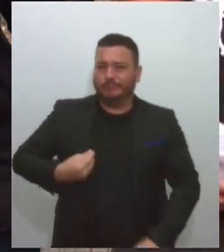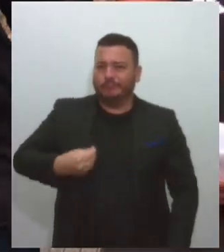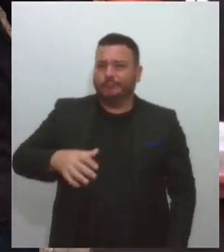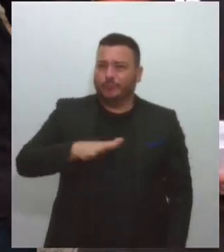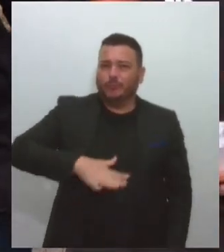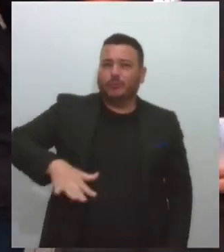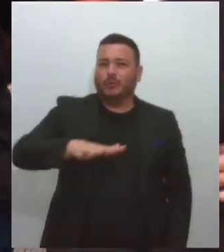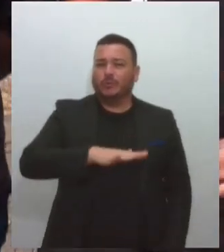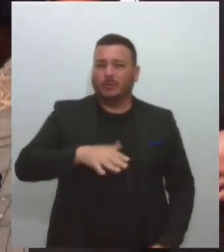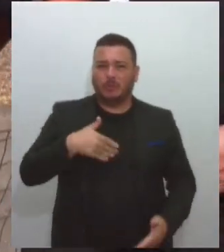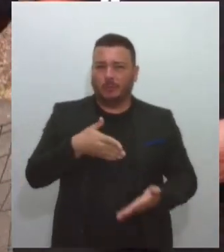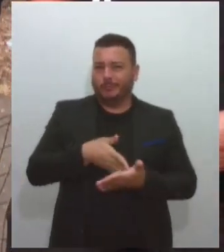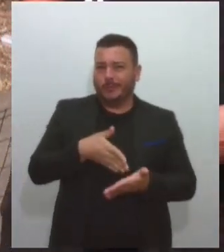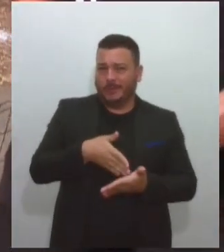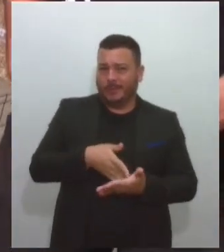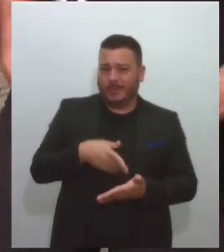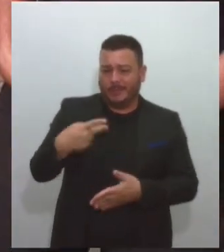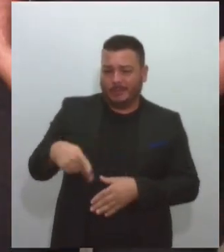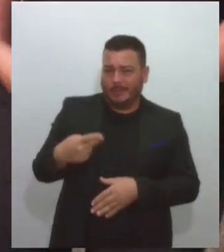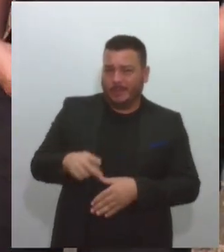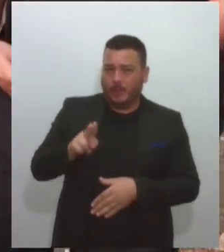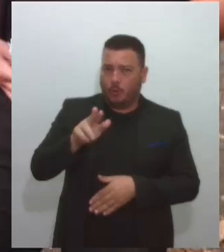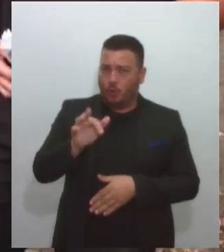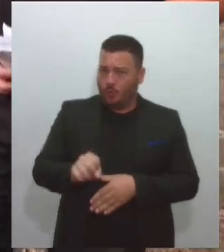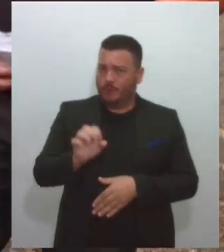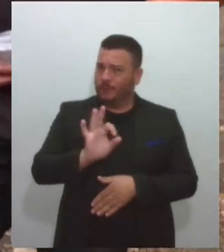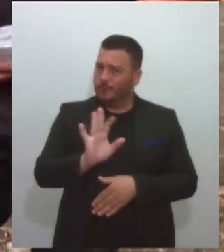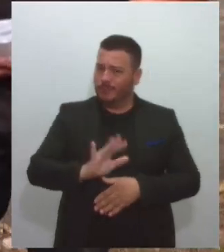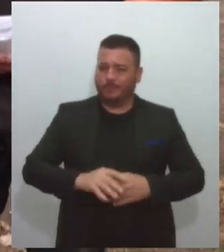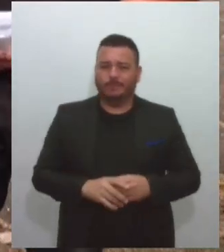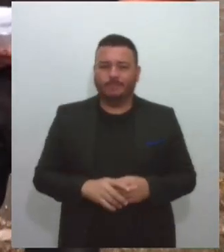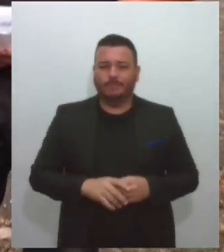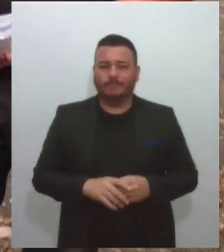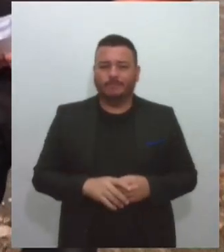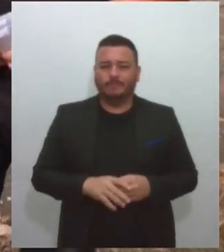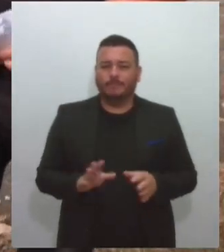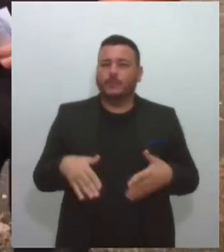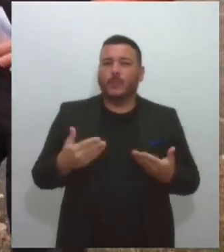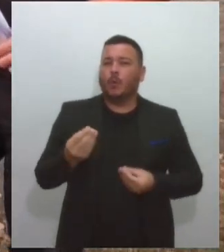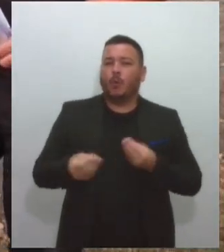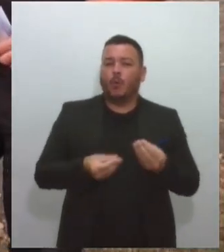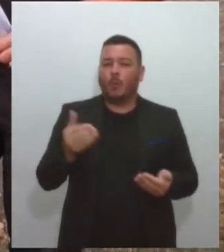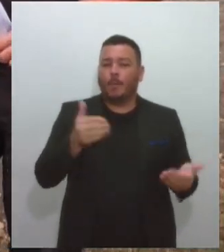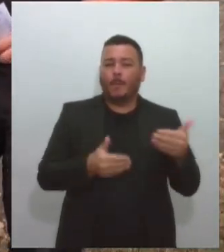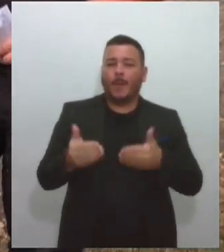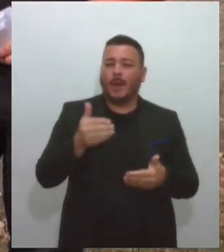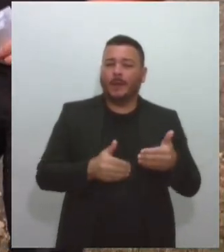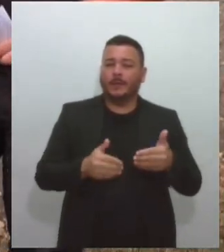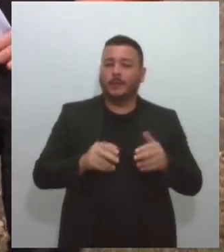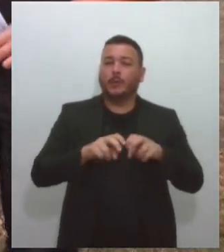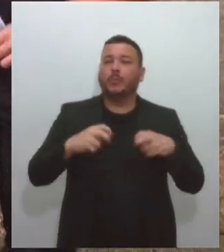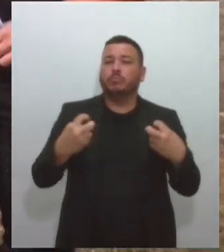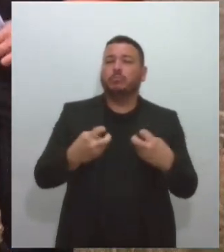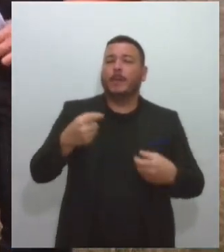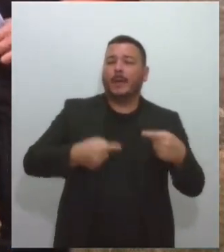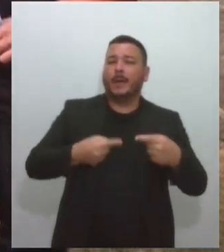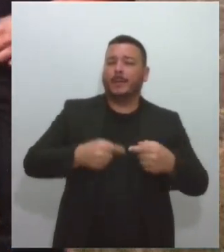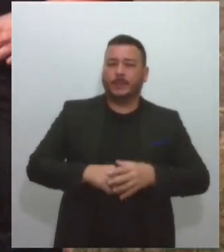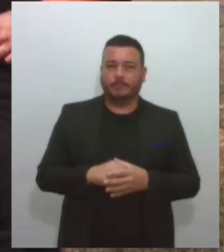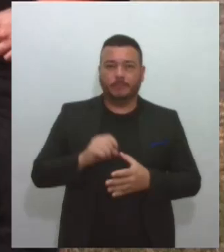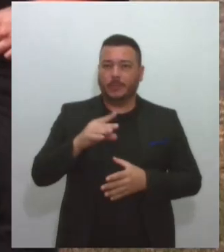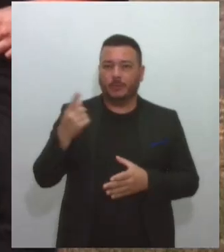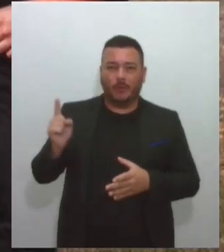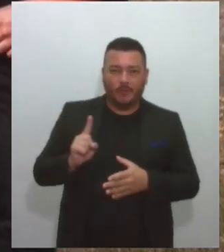limitado aqui na universidade. Né? Quais são os procedimentos para participar dessa atividade, dessa roda de conversa? É só aparecer 19